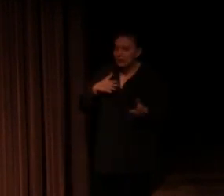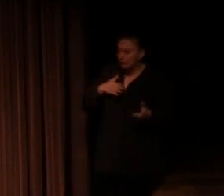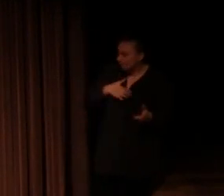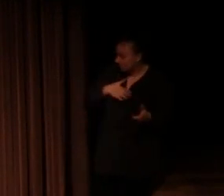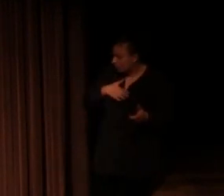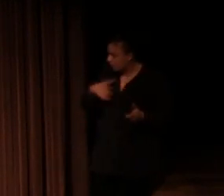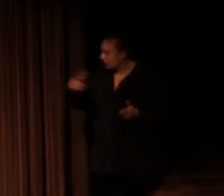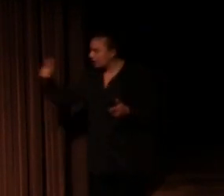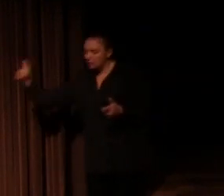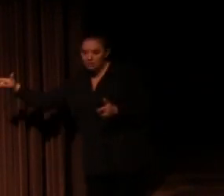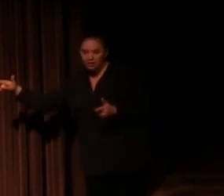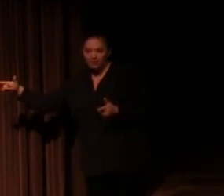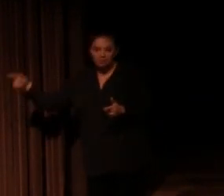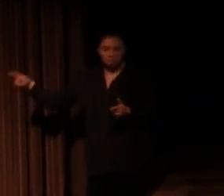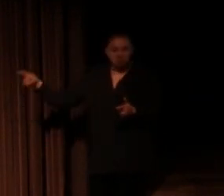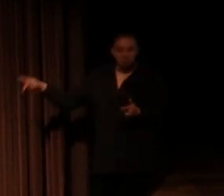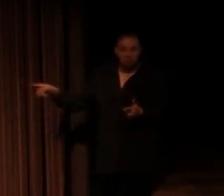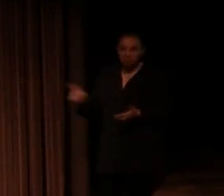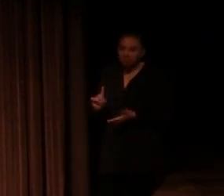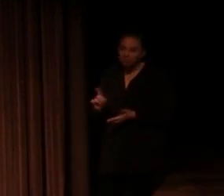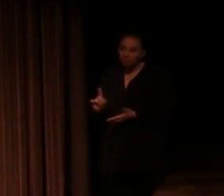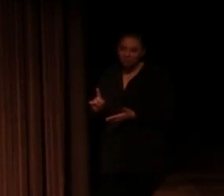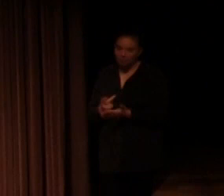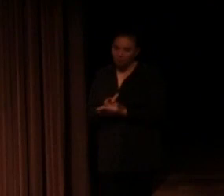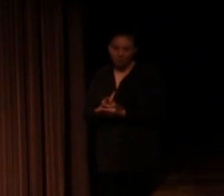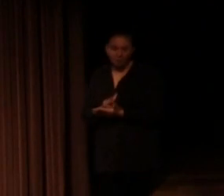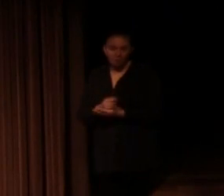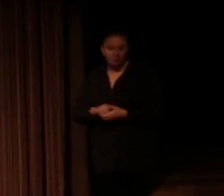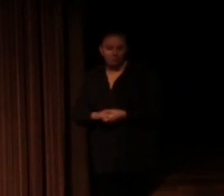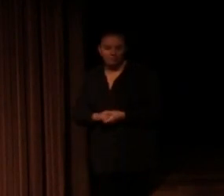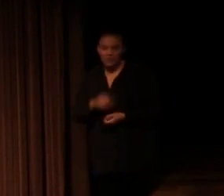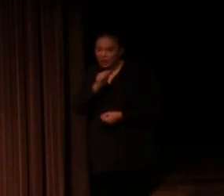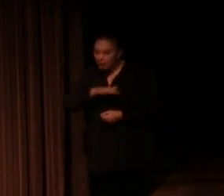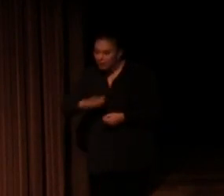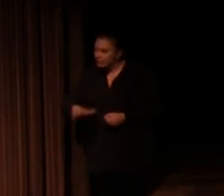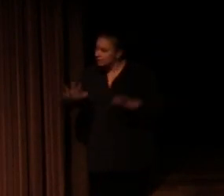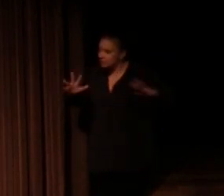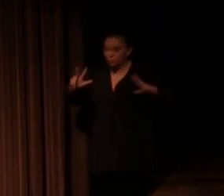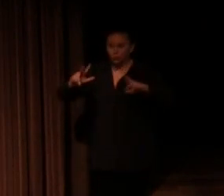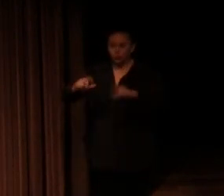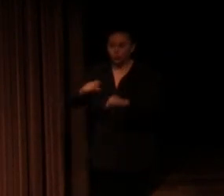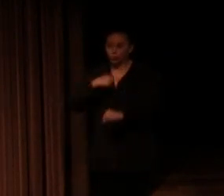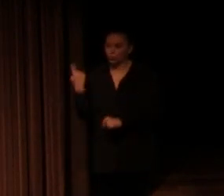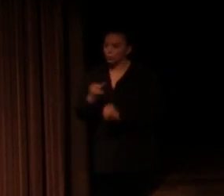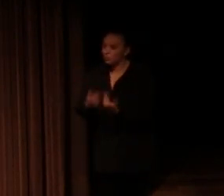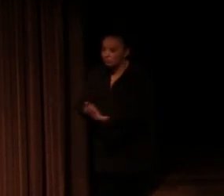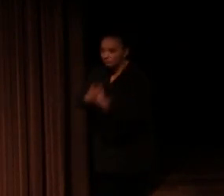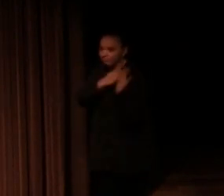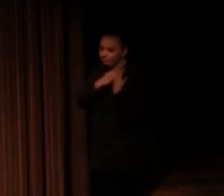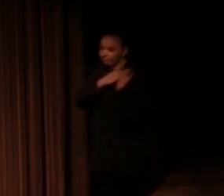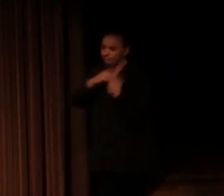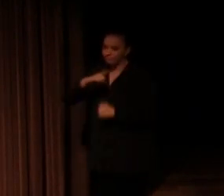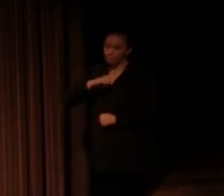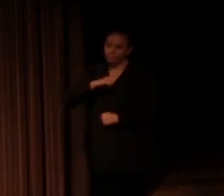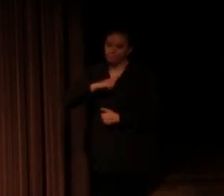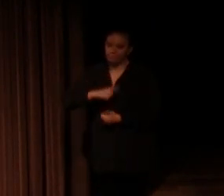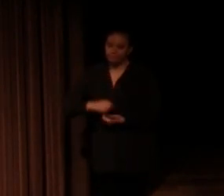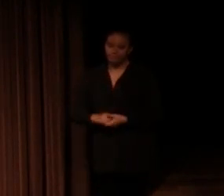isso é pura direto é por isso uma bobagem criança é nossa é nossa